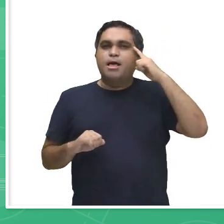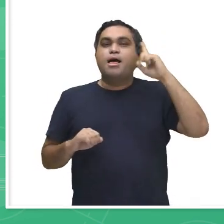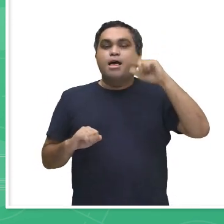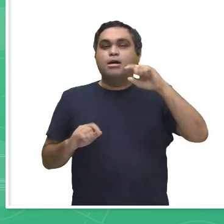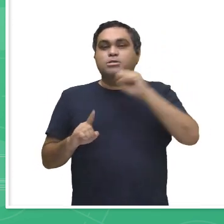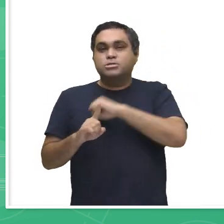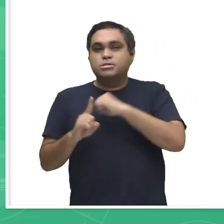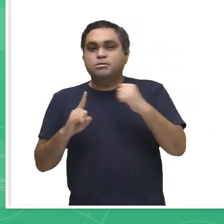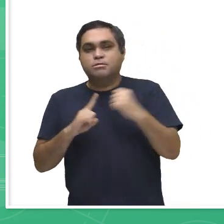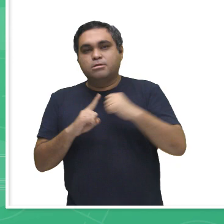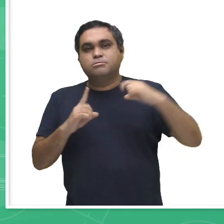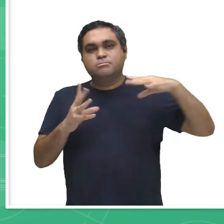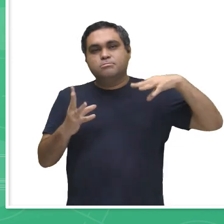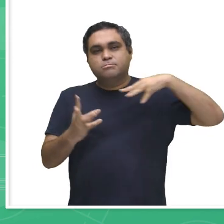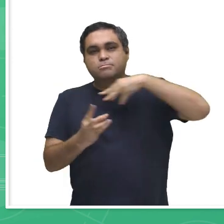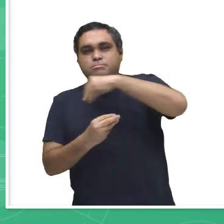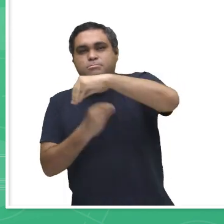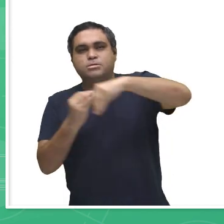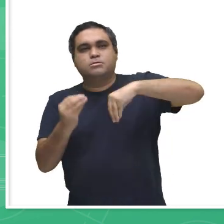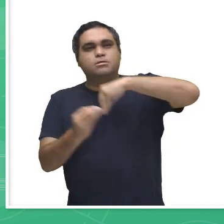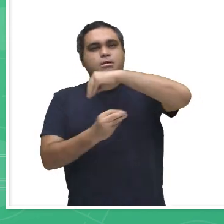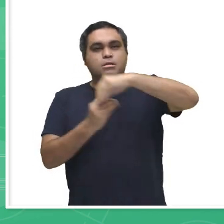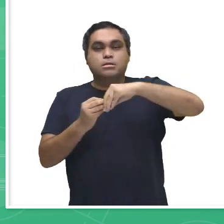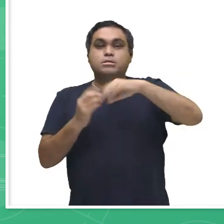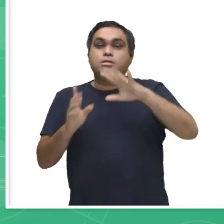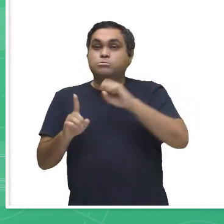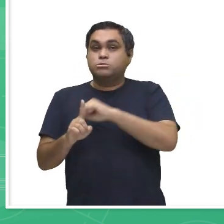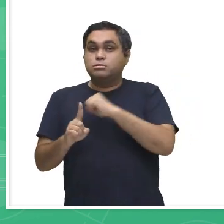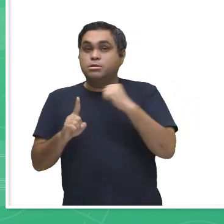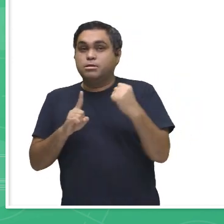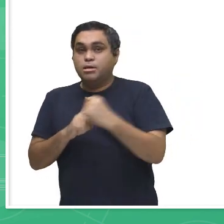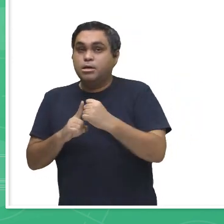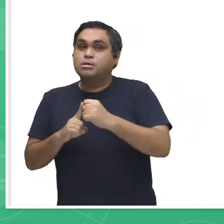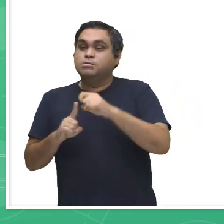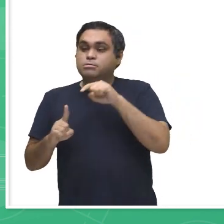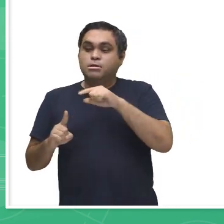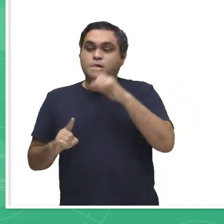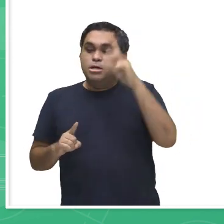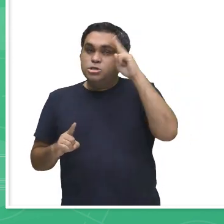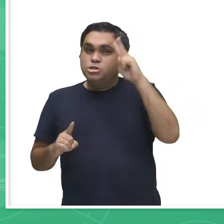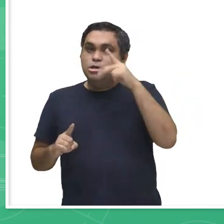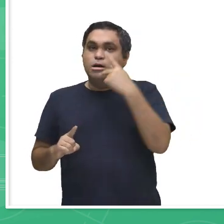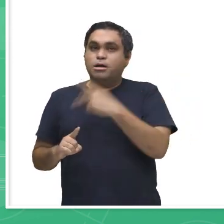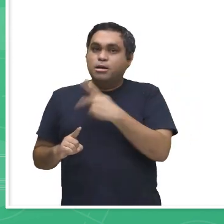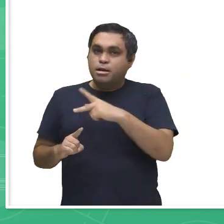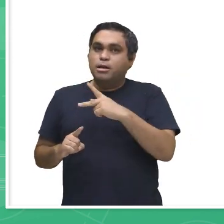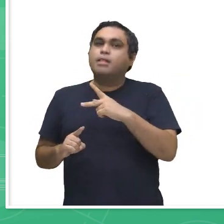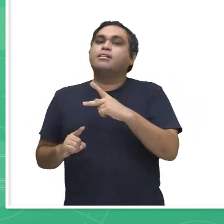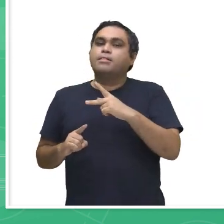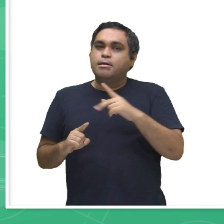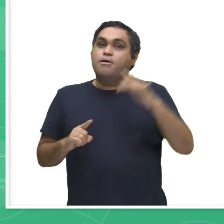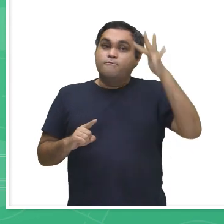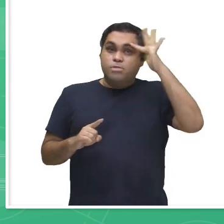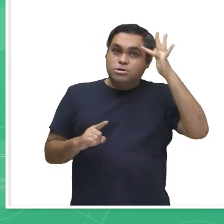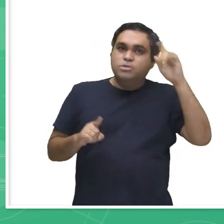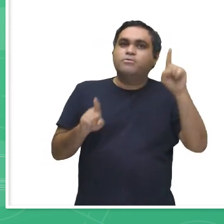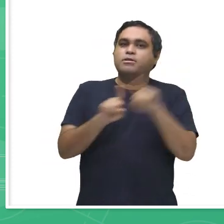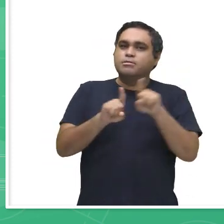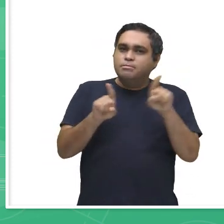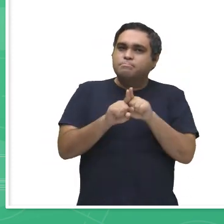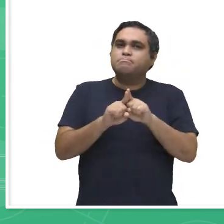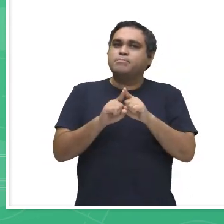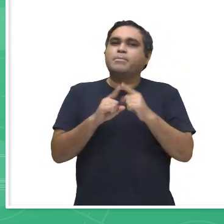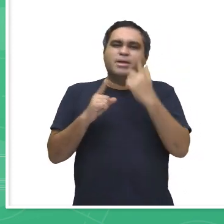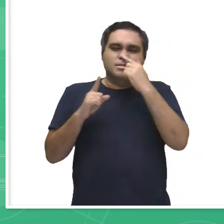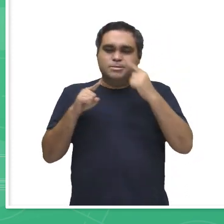muito com aquilo que é a história da humanidade. Se nós analisarmos a história da humanidade, a gente vai perceber muito isso daí, né? Por isso